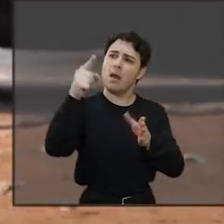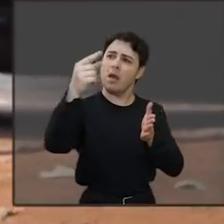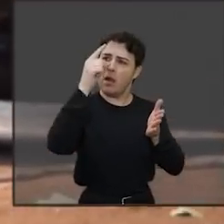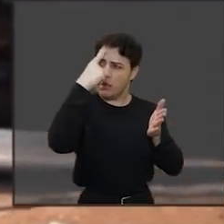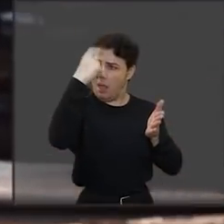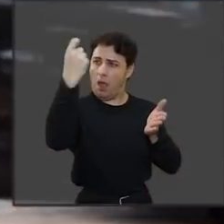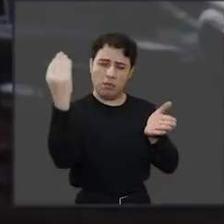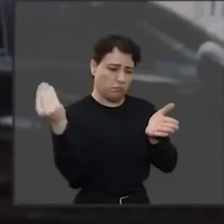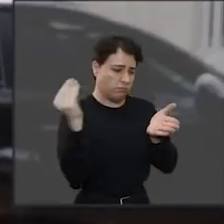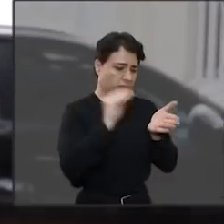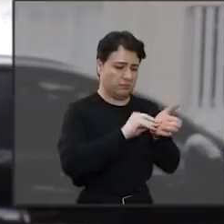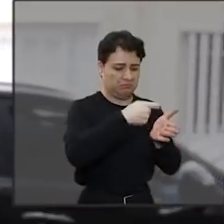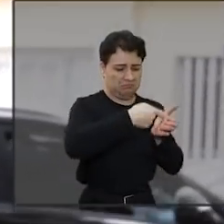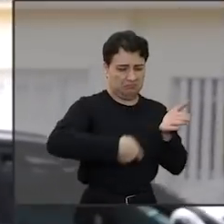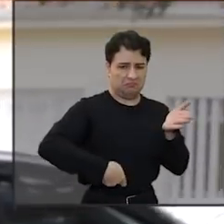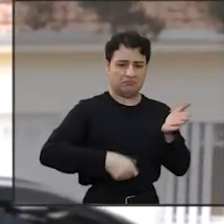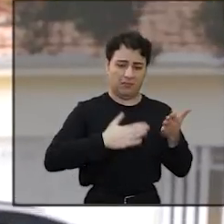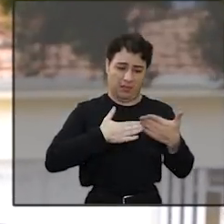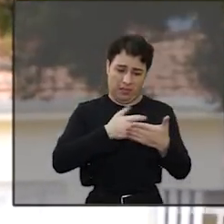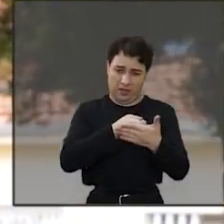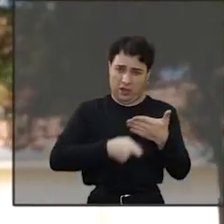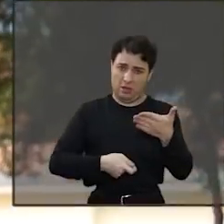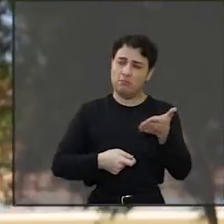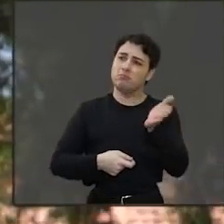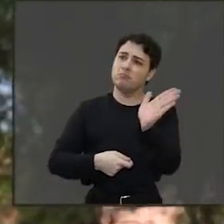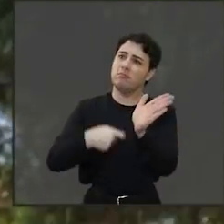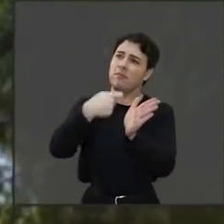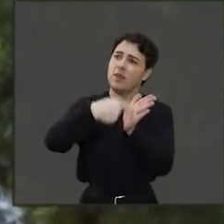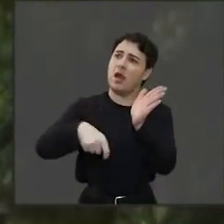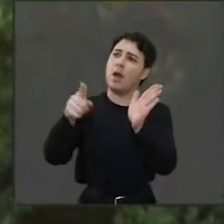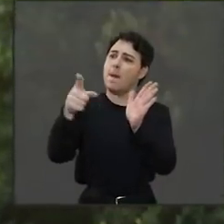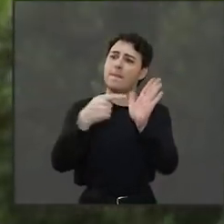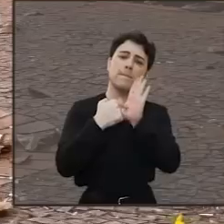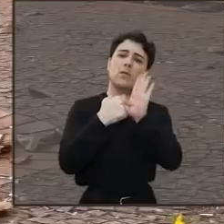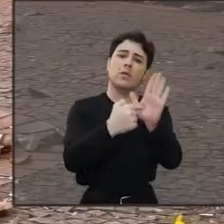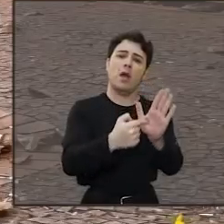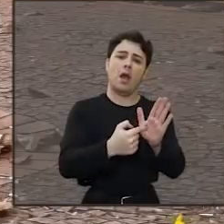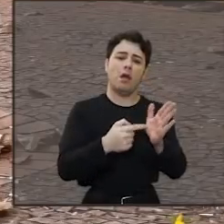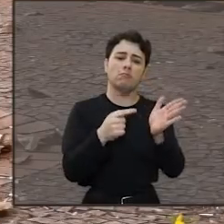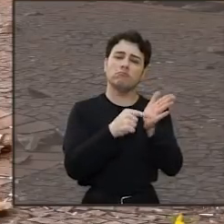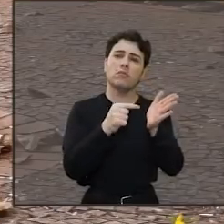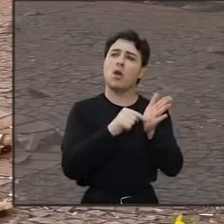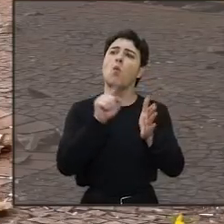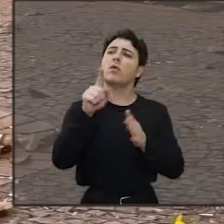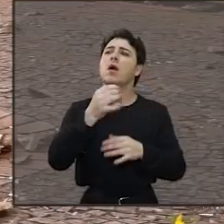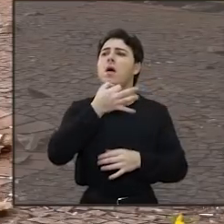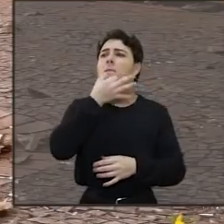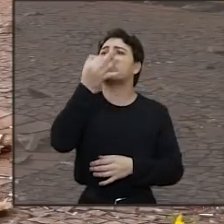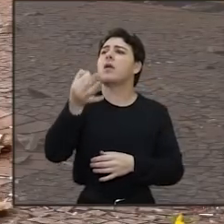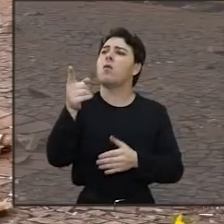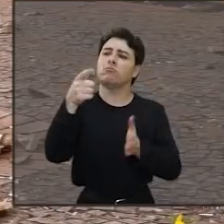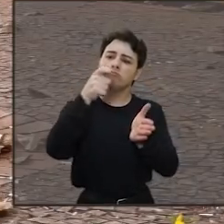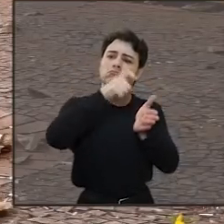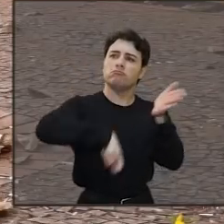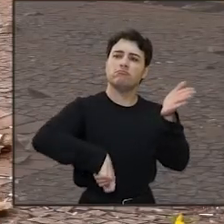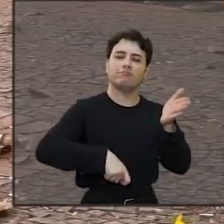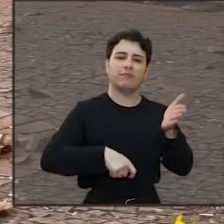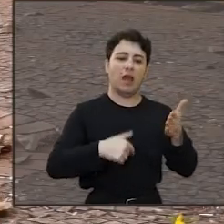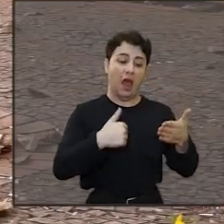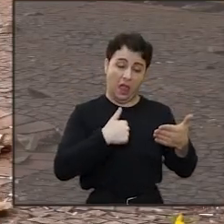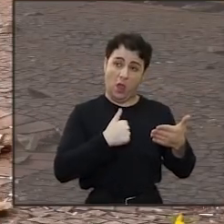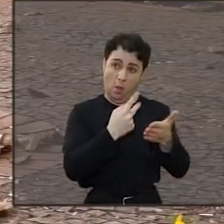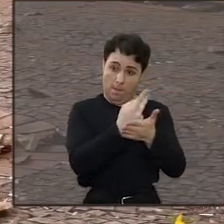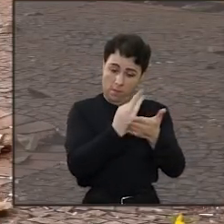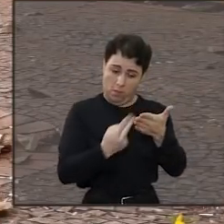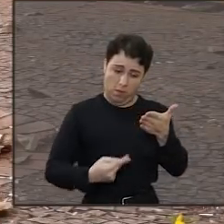uma ideia de criar um espaço, naquele mesmo espaço, que a pessoa possa expor o lado dela sobre aquilo. Então eu não vou colocar